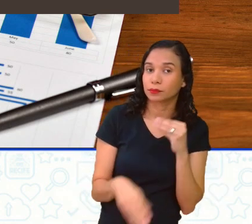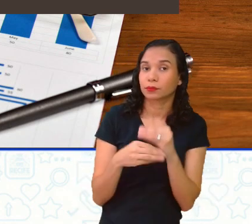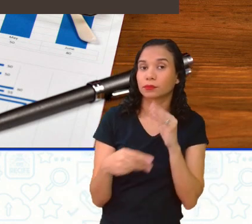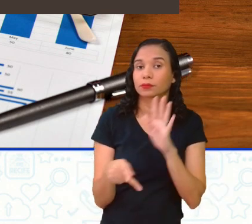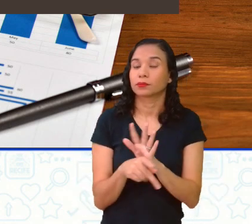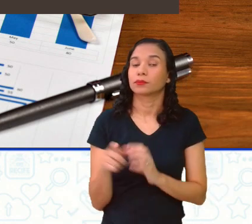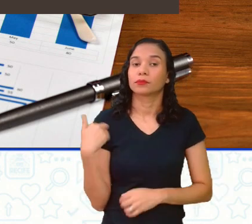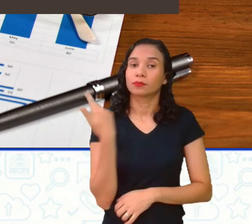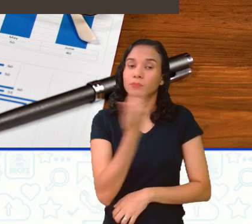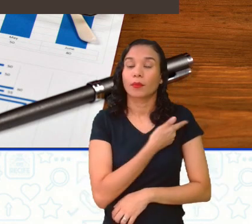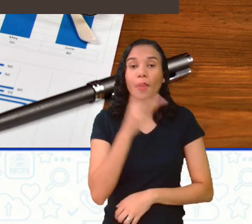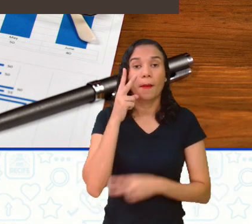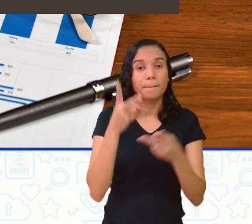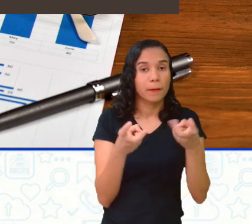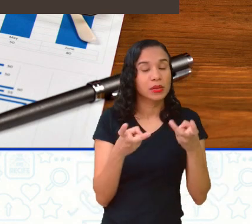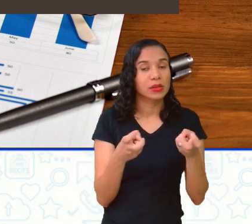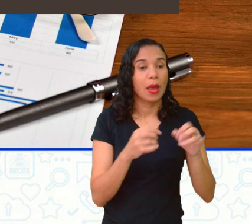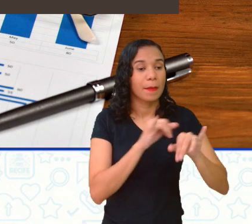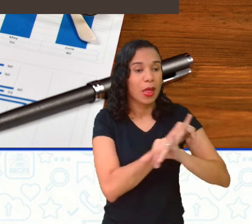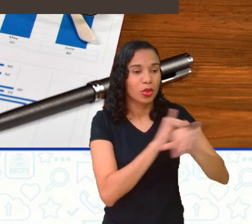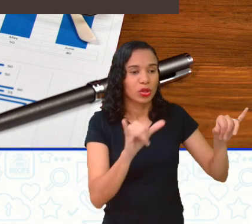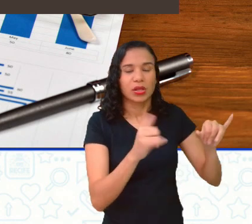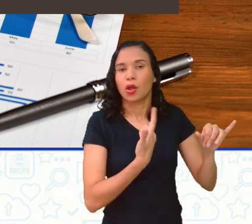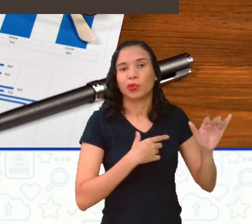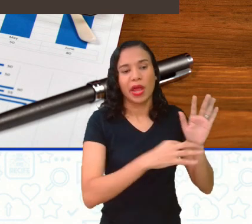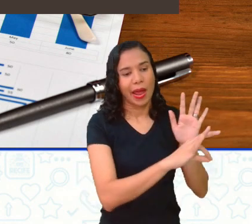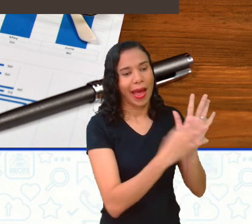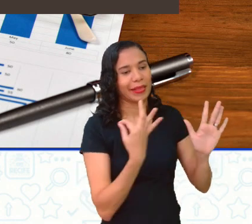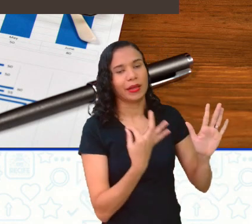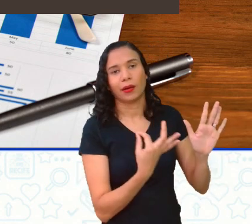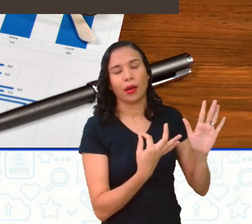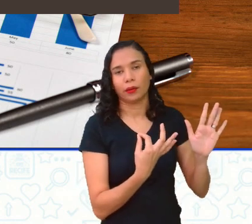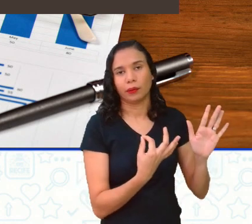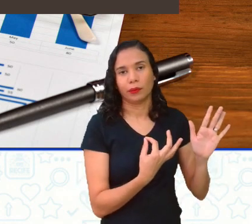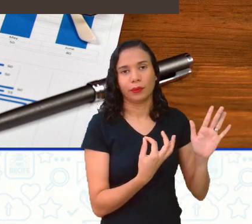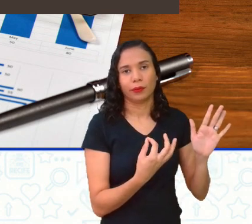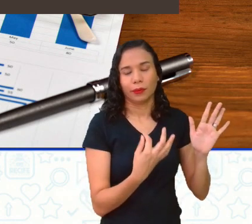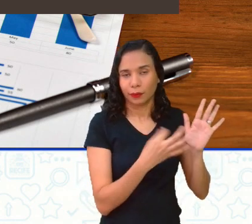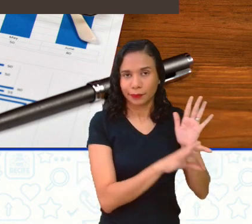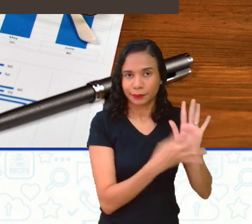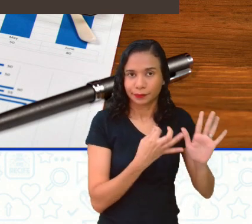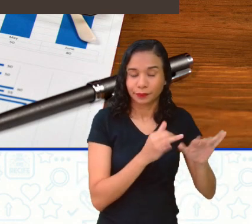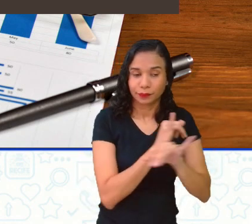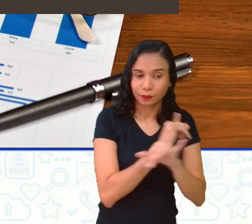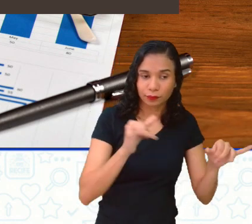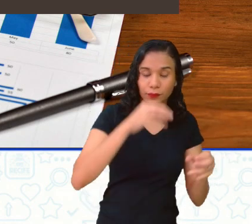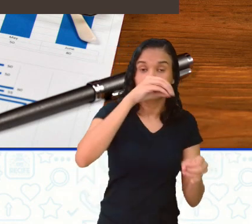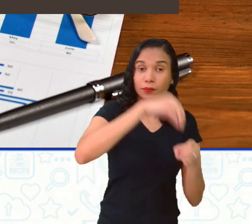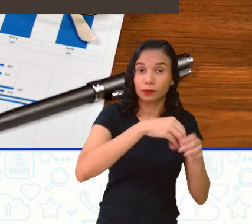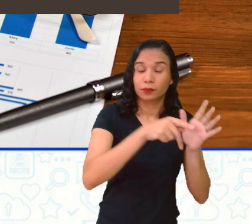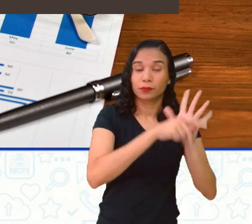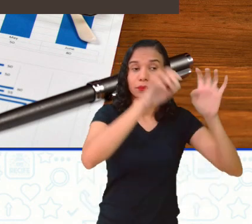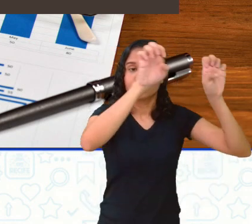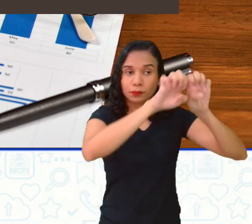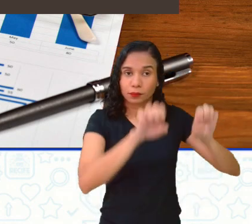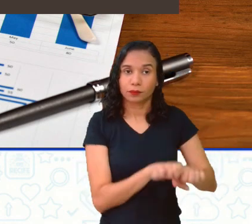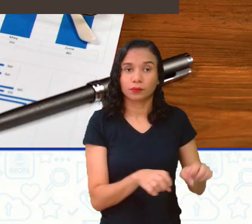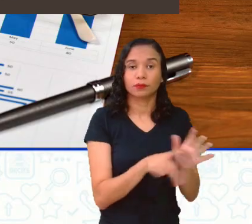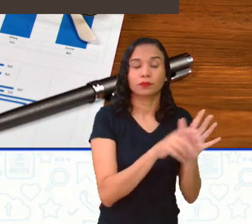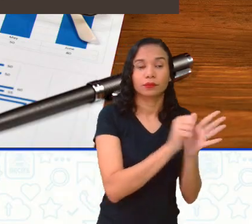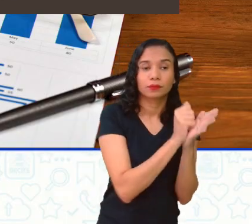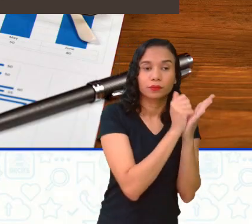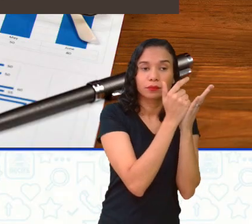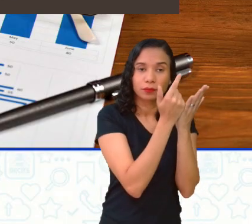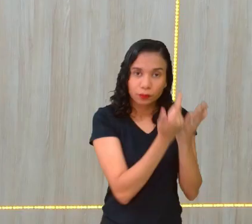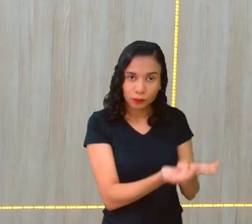notícias não são textos assinados pelo autor. As notícias, elas estão dentro da estrutura do jornal. Então,